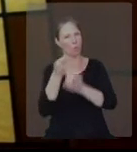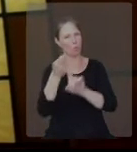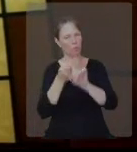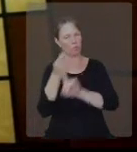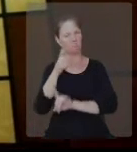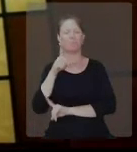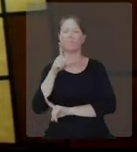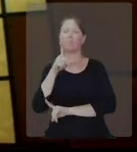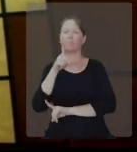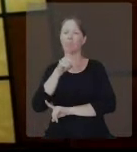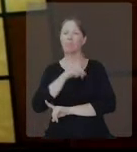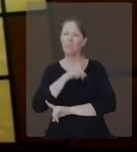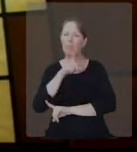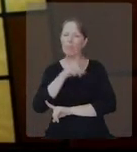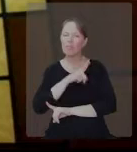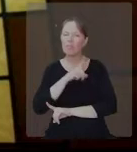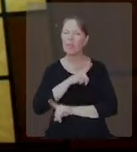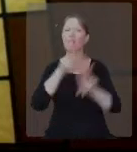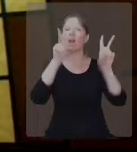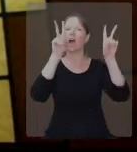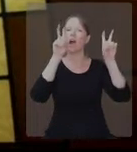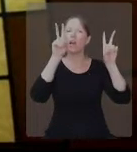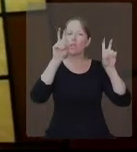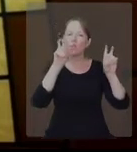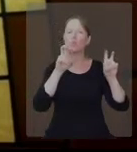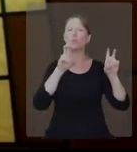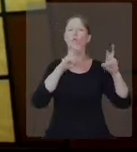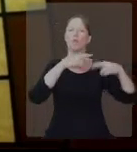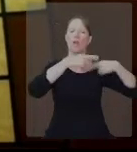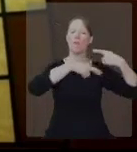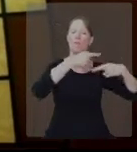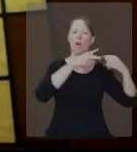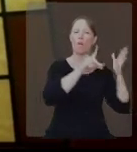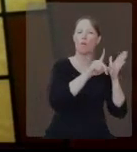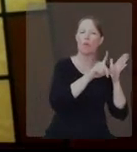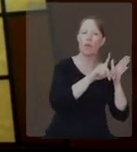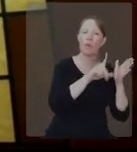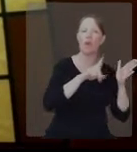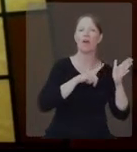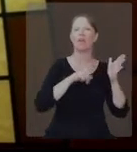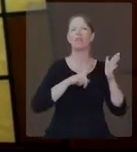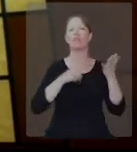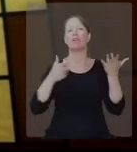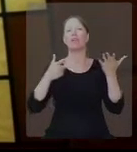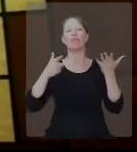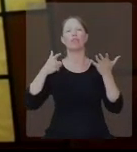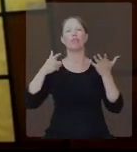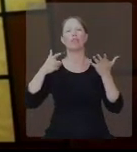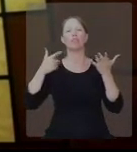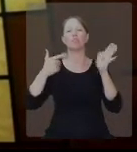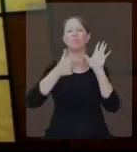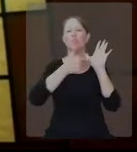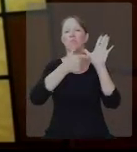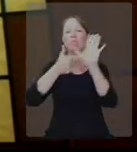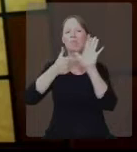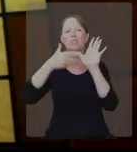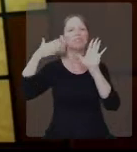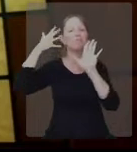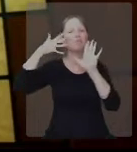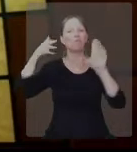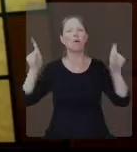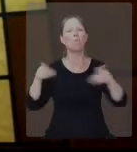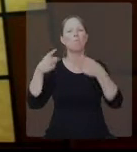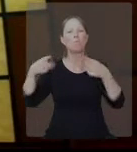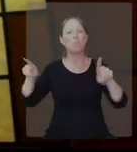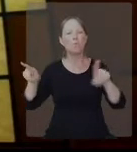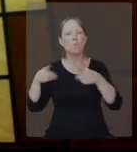tivemos evento relacionado à reforma, festival gospel, então são várias